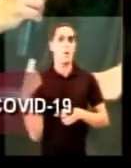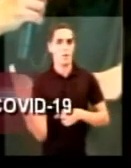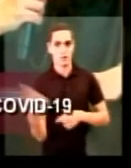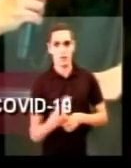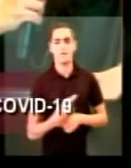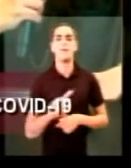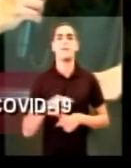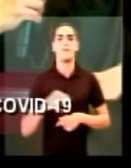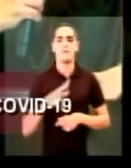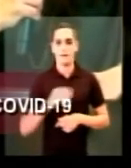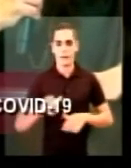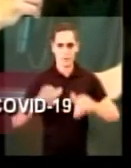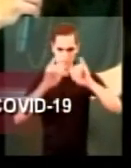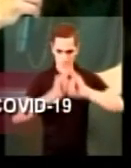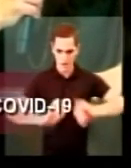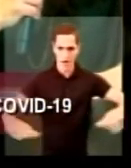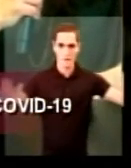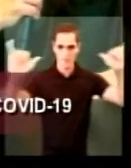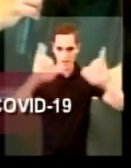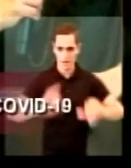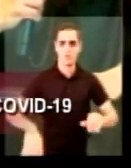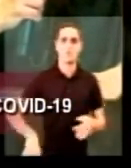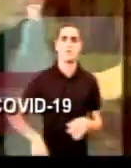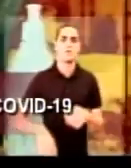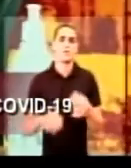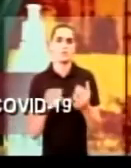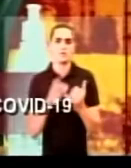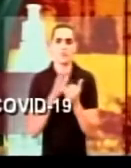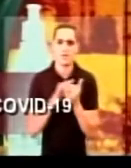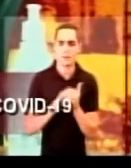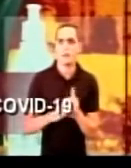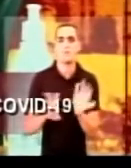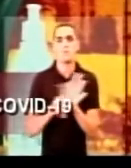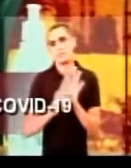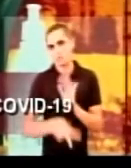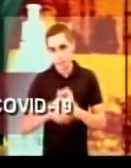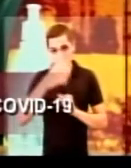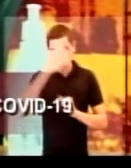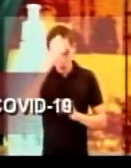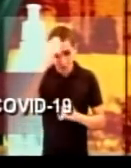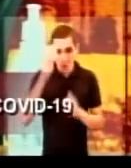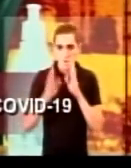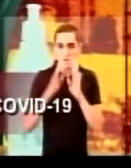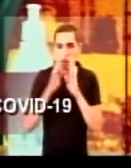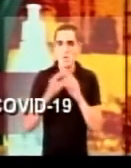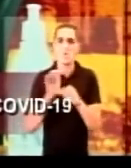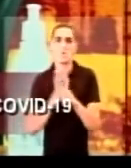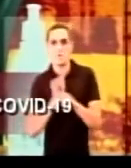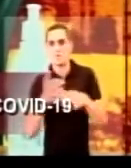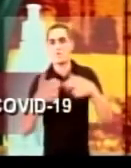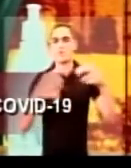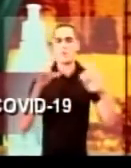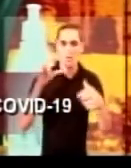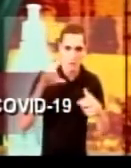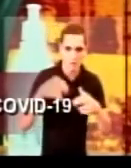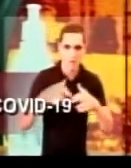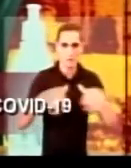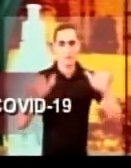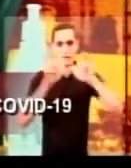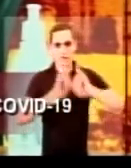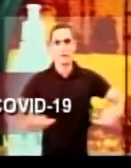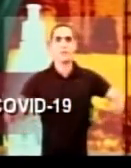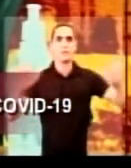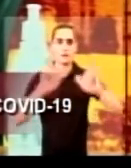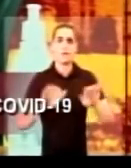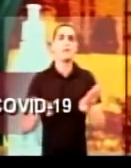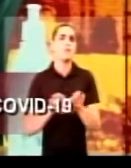e o apoio também da imprensa, que sempre está disponível para divulgar essas informações de interesse público. Então, é importante que essas